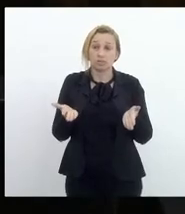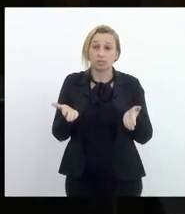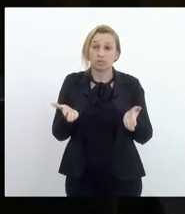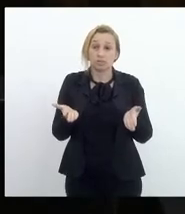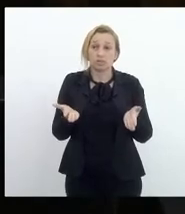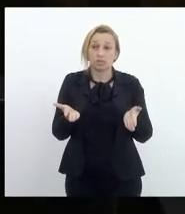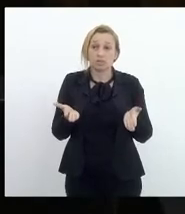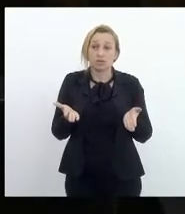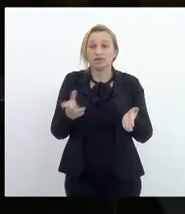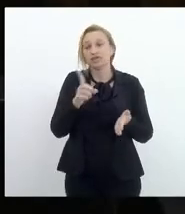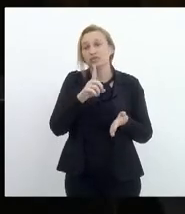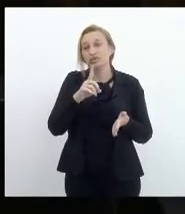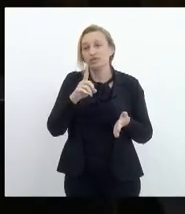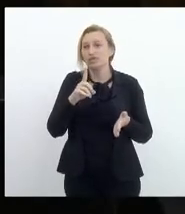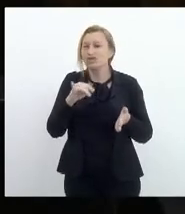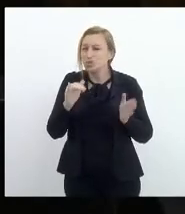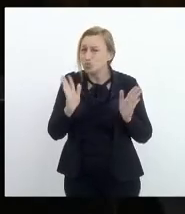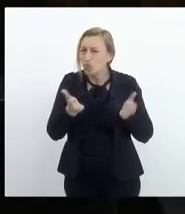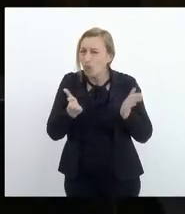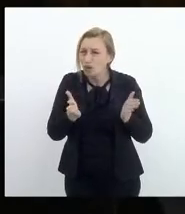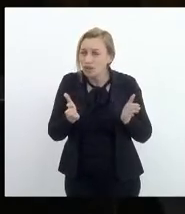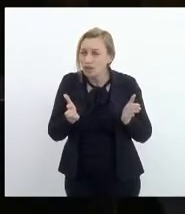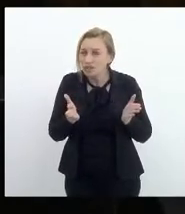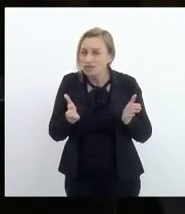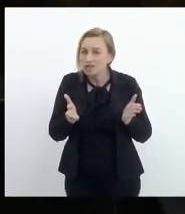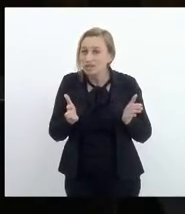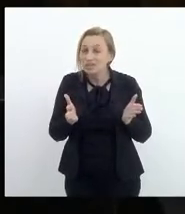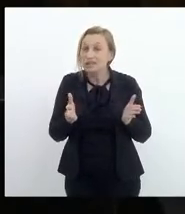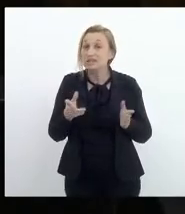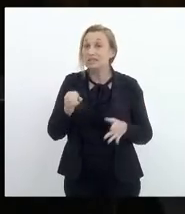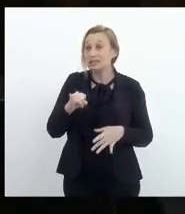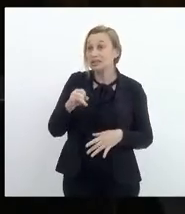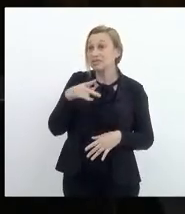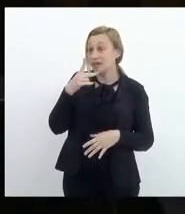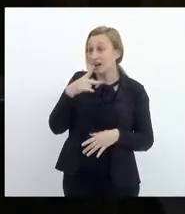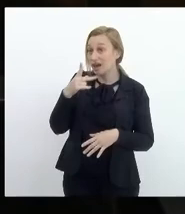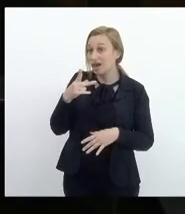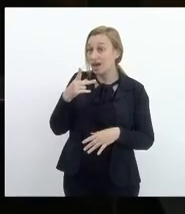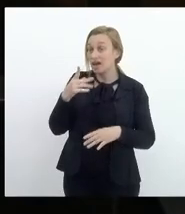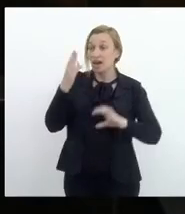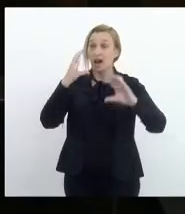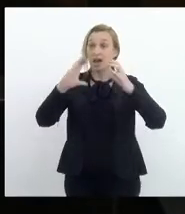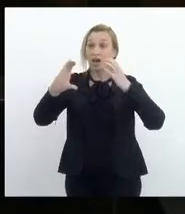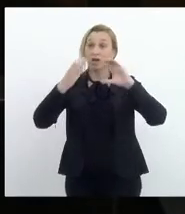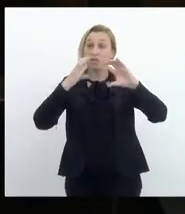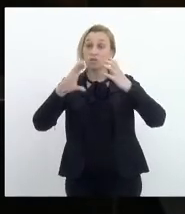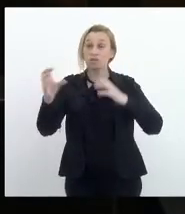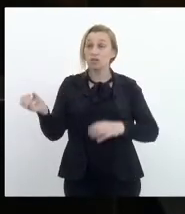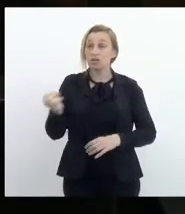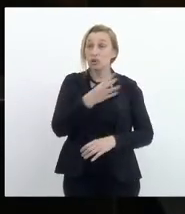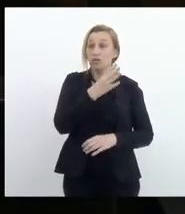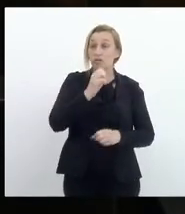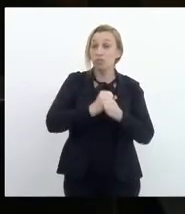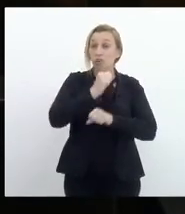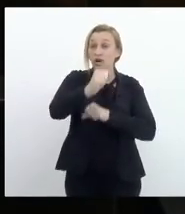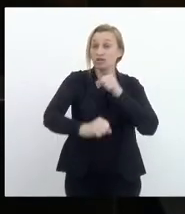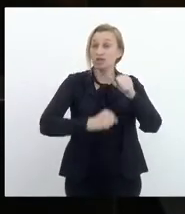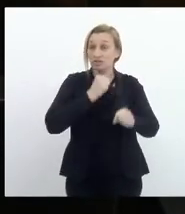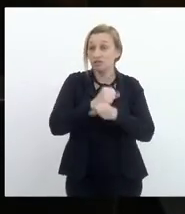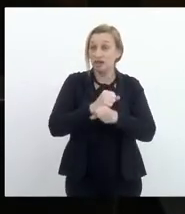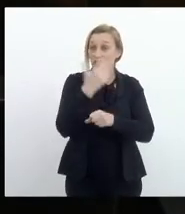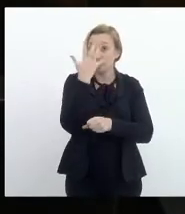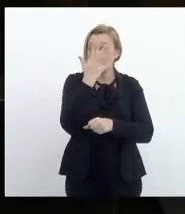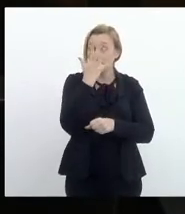e aqui nos dias atuais sente dissesse que era uma composição nova para o Carnaval que vem